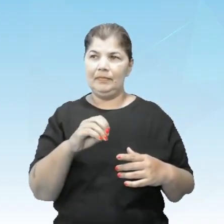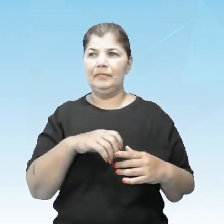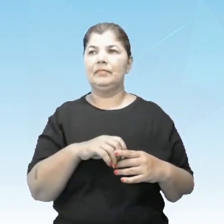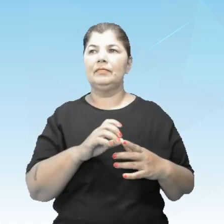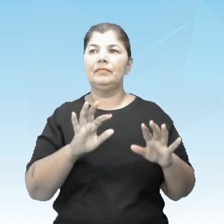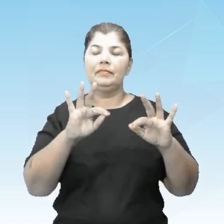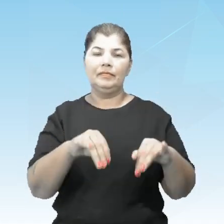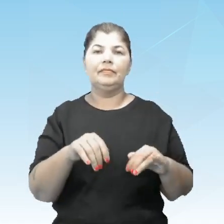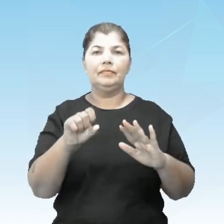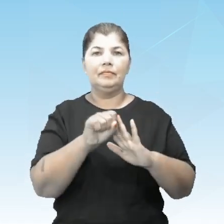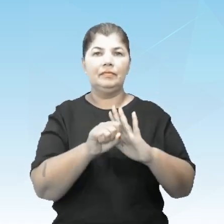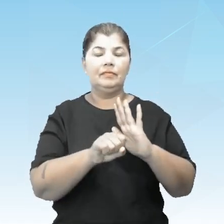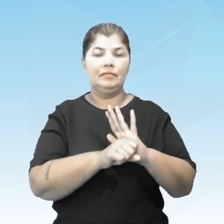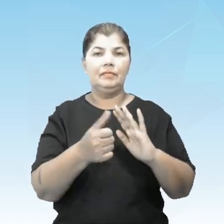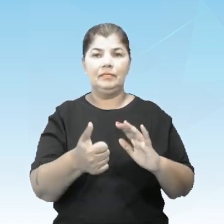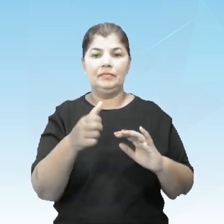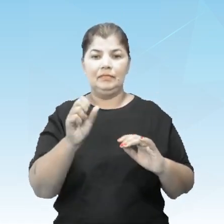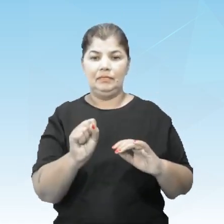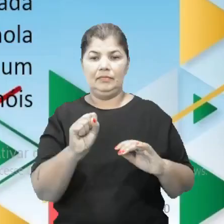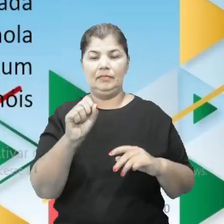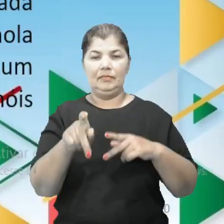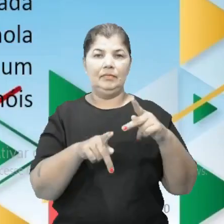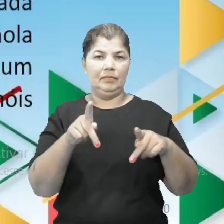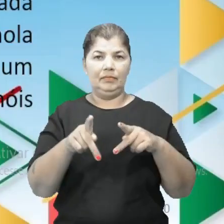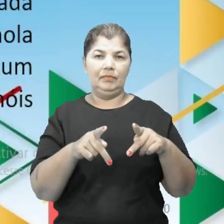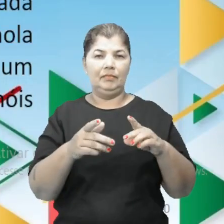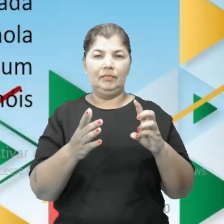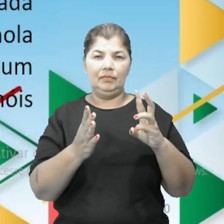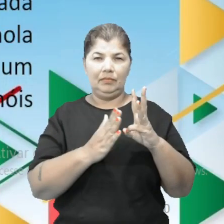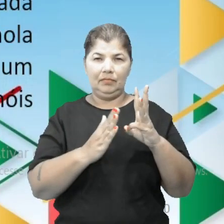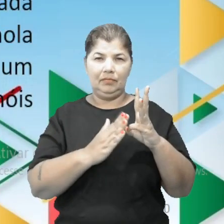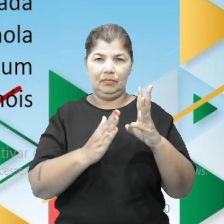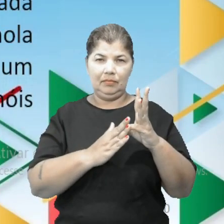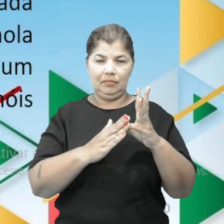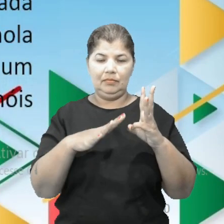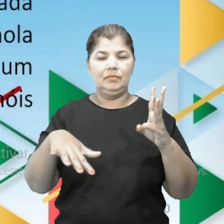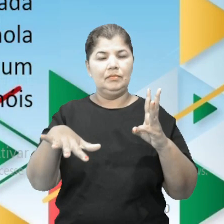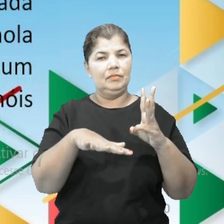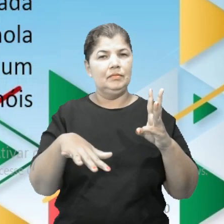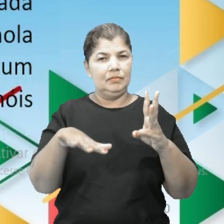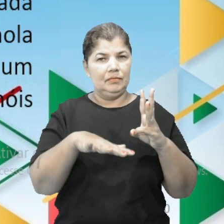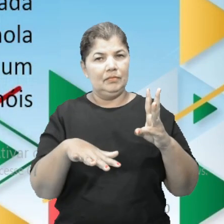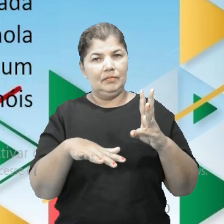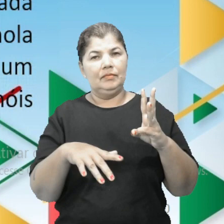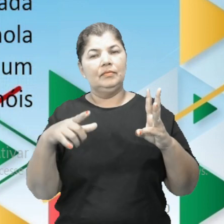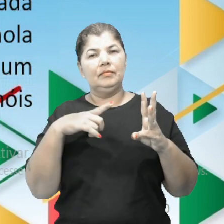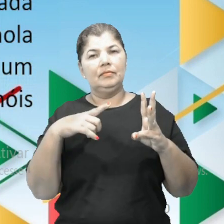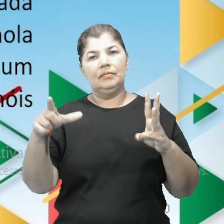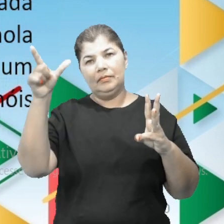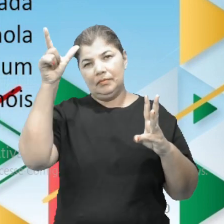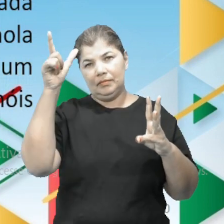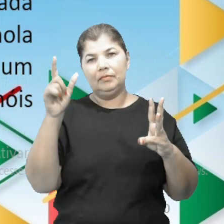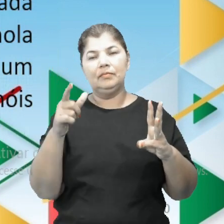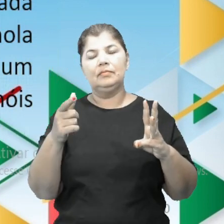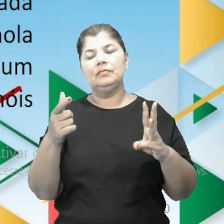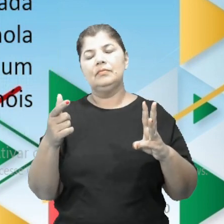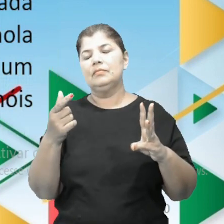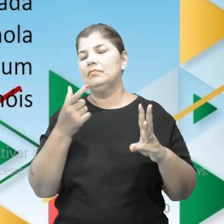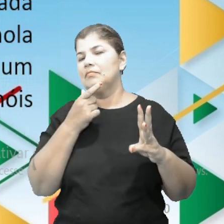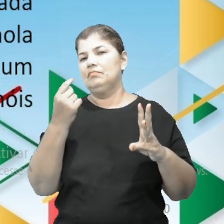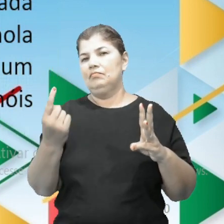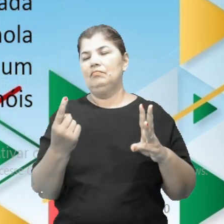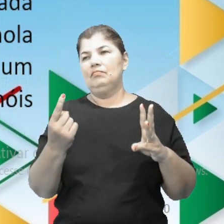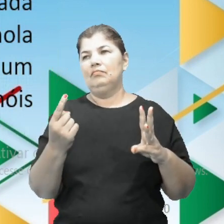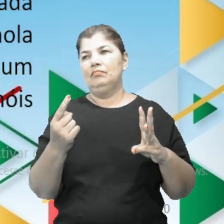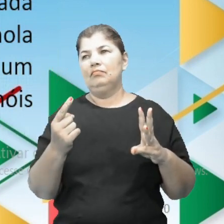XVIII, as populações indígenas do vice-reino do Peru eram lideradas por curacas.